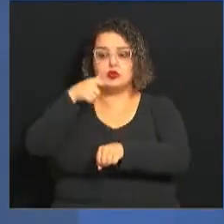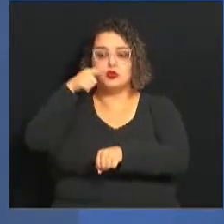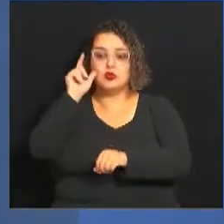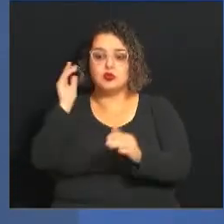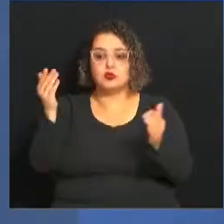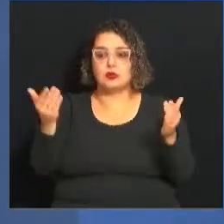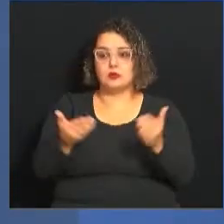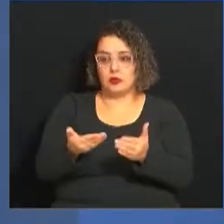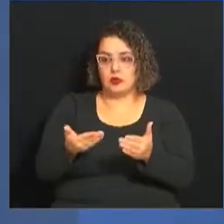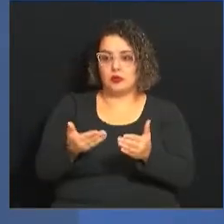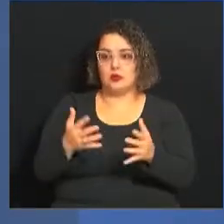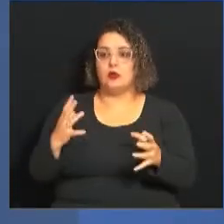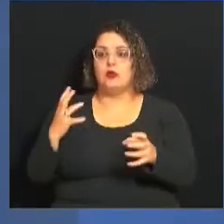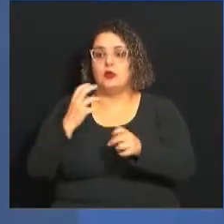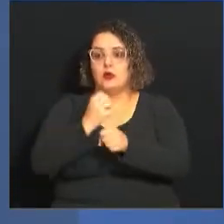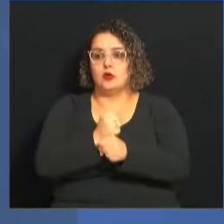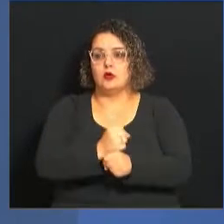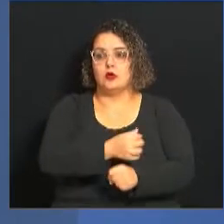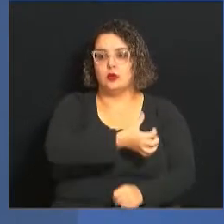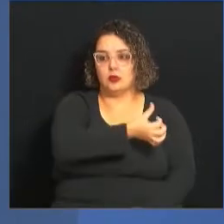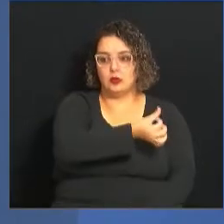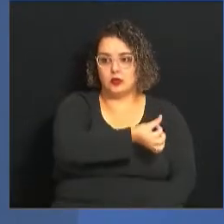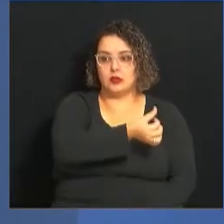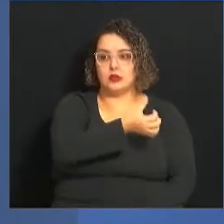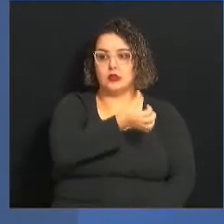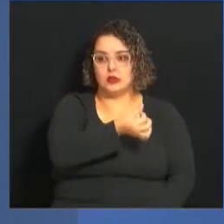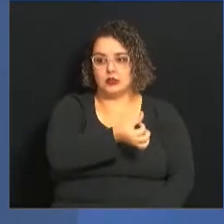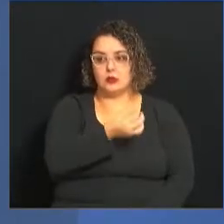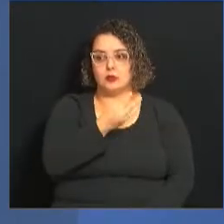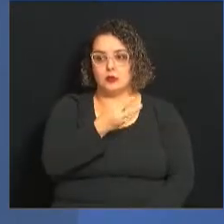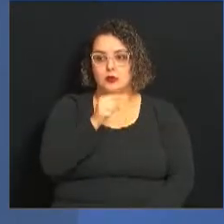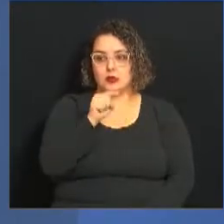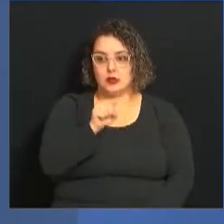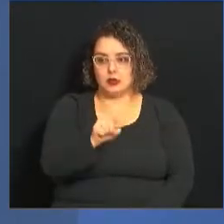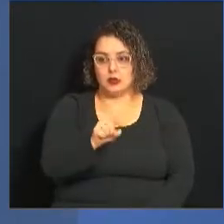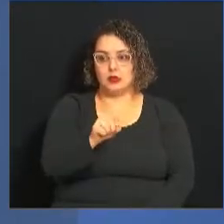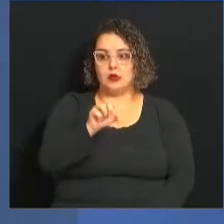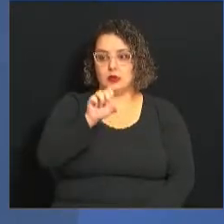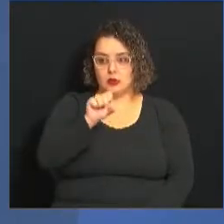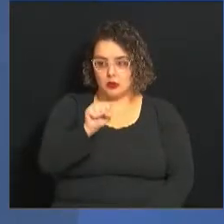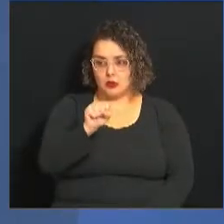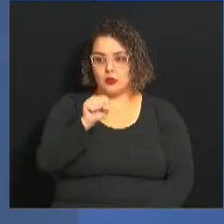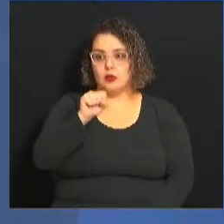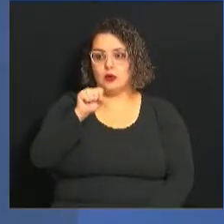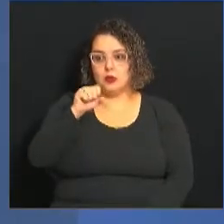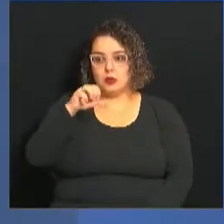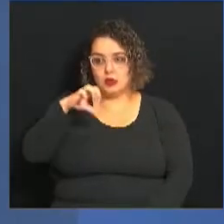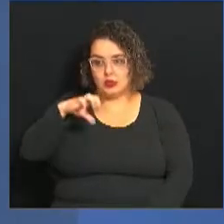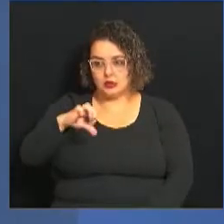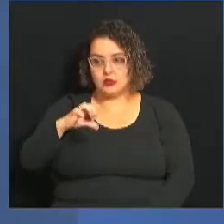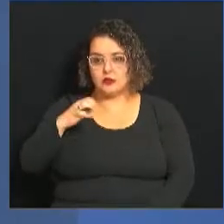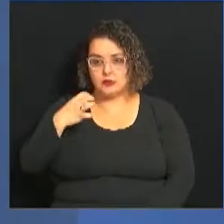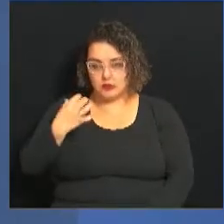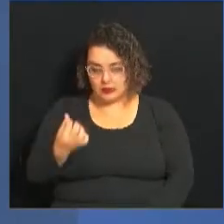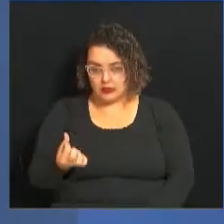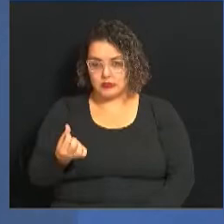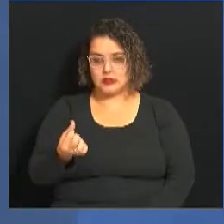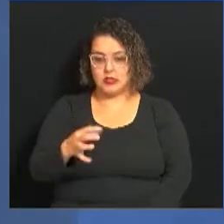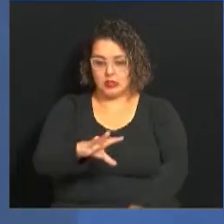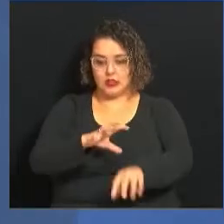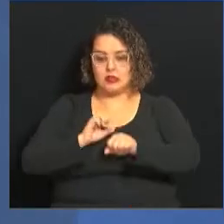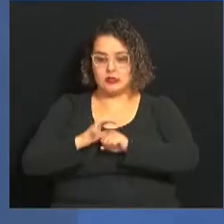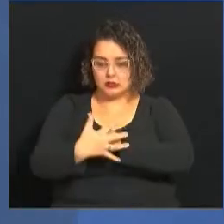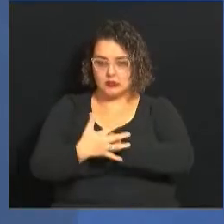horas, somando 663.896 casos da doença. No estado de